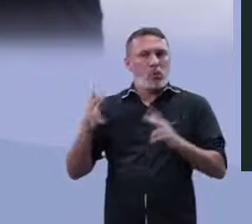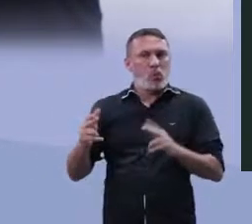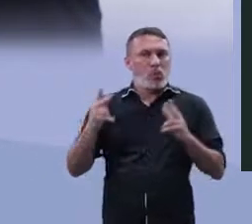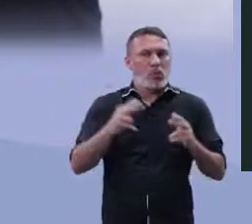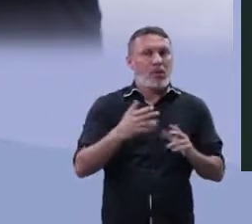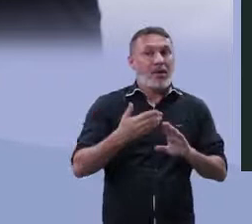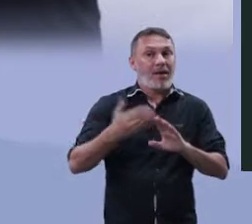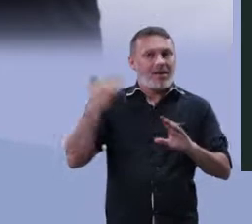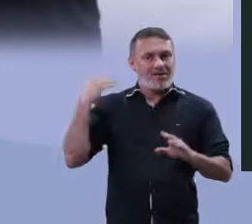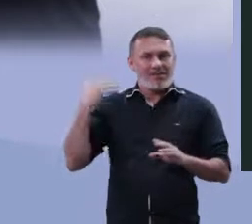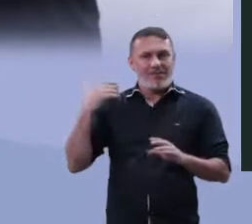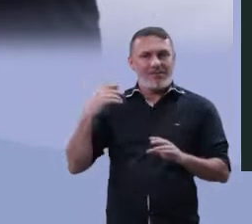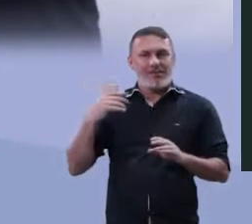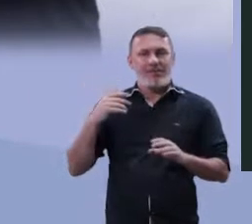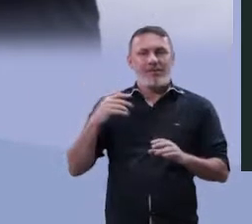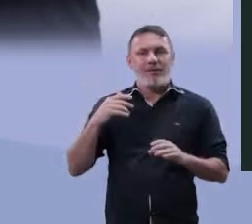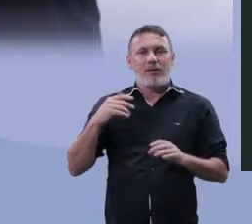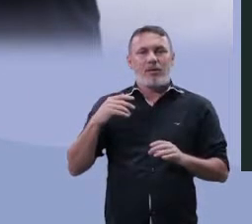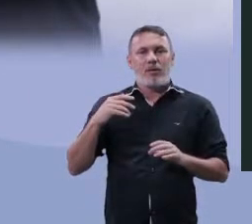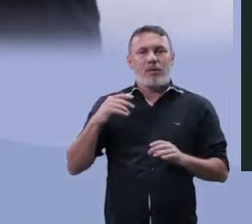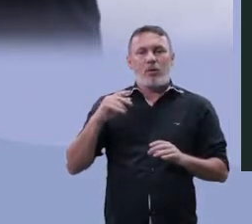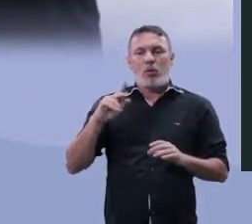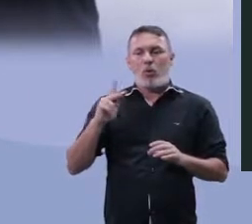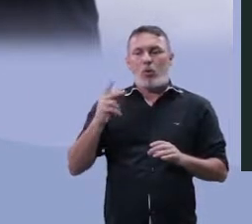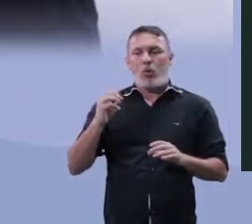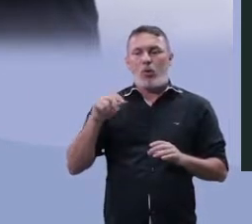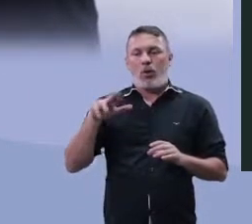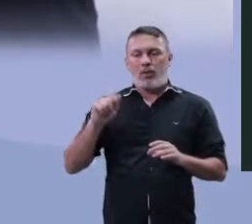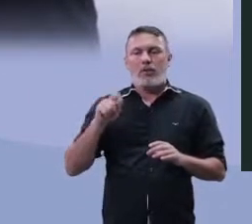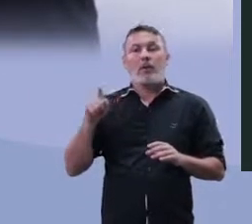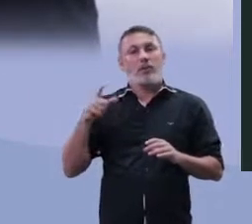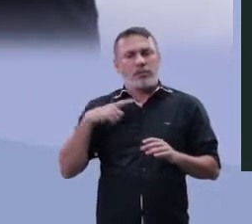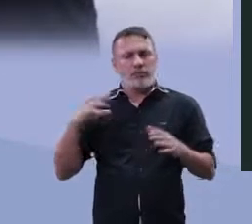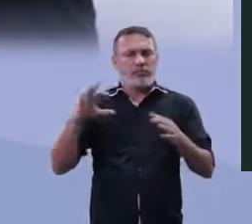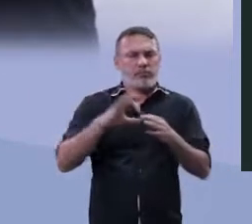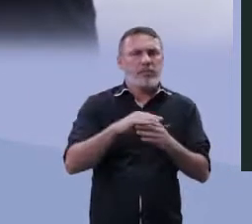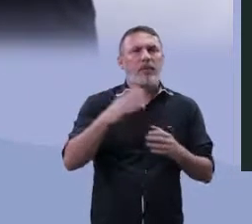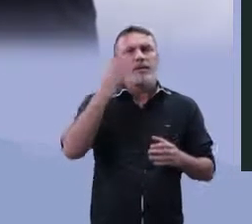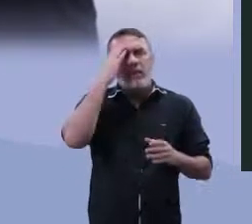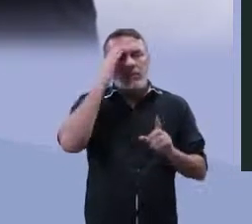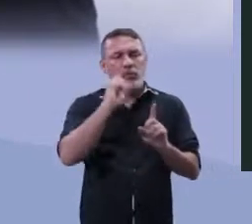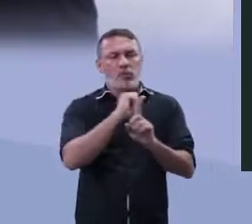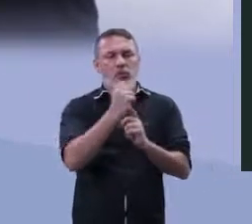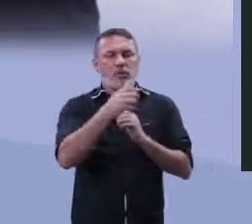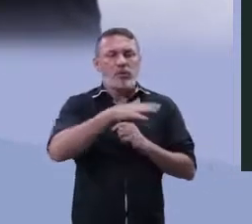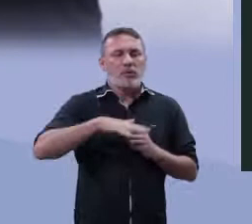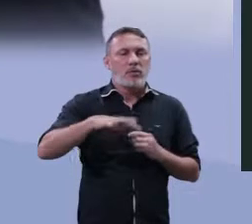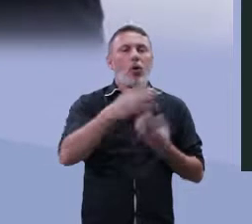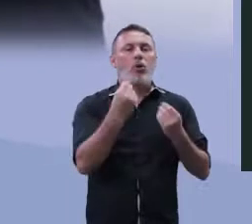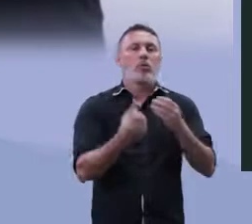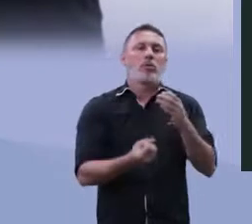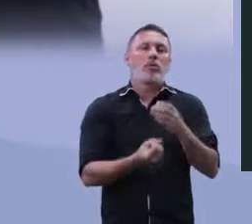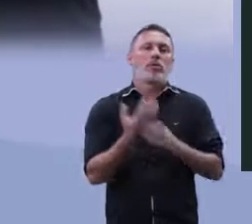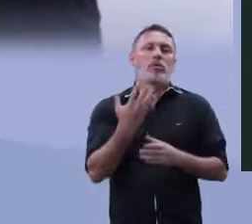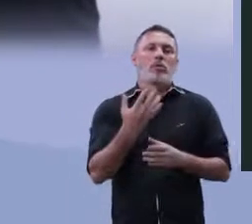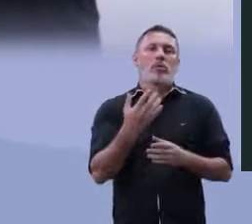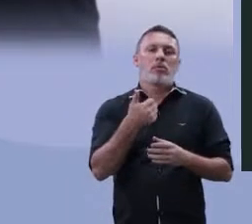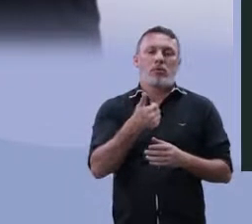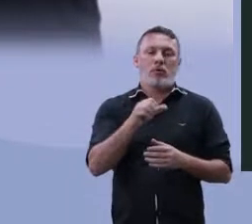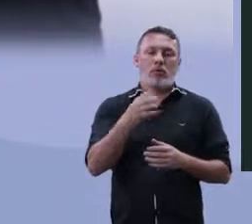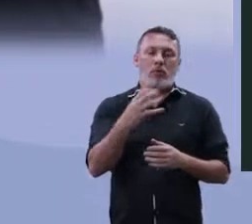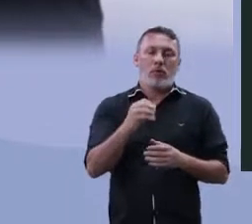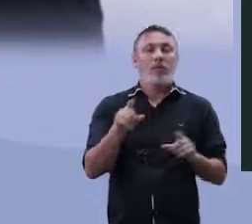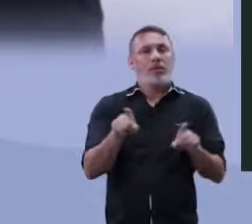mesma perspectiva do Sérgio Buarque, a composição da sociedade brasileira nos anos 40, mas buscando